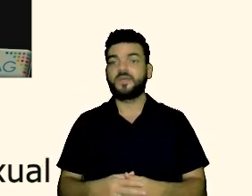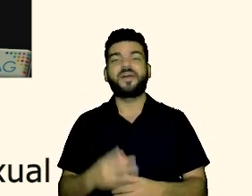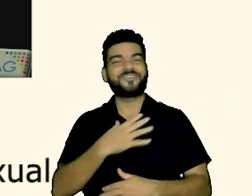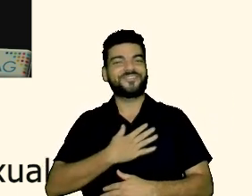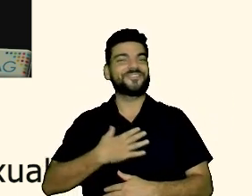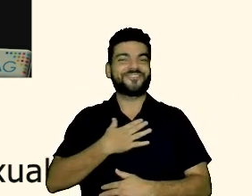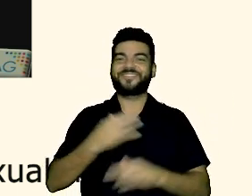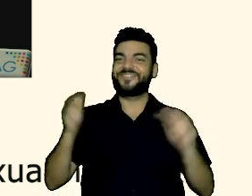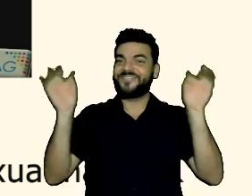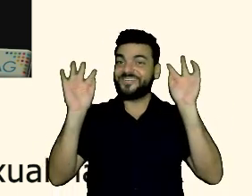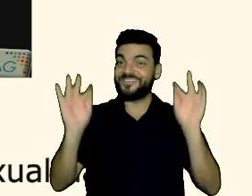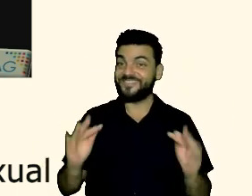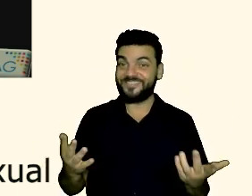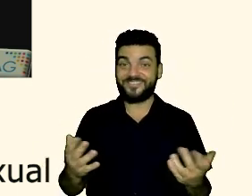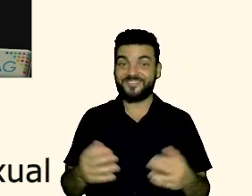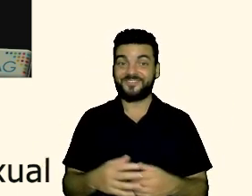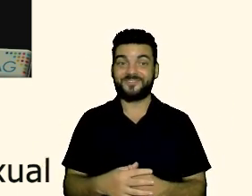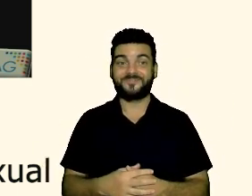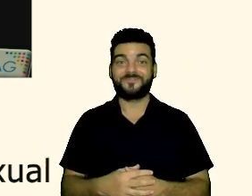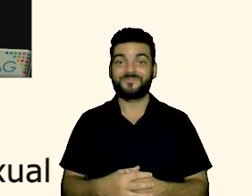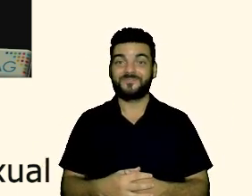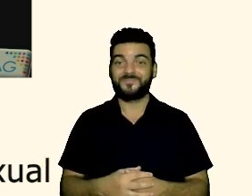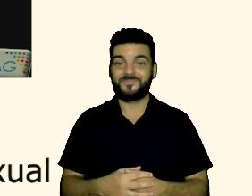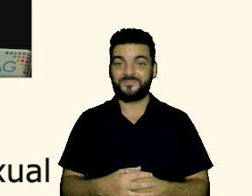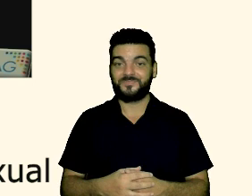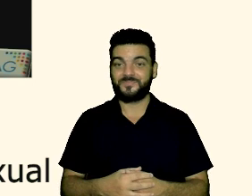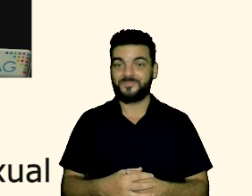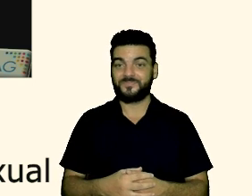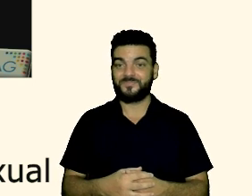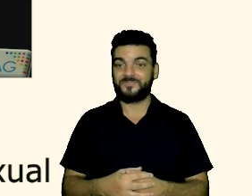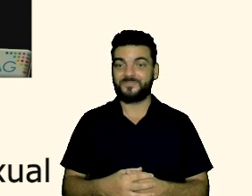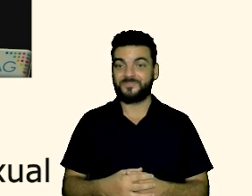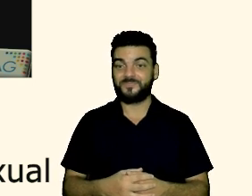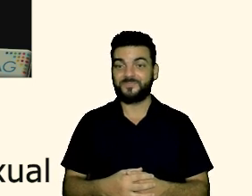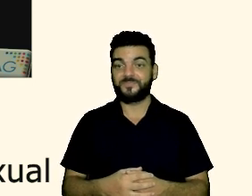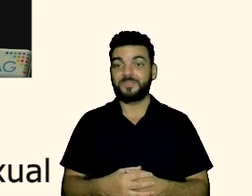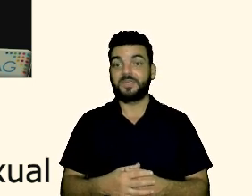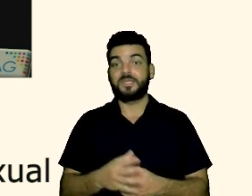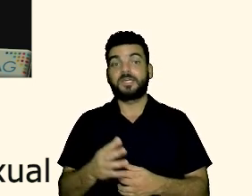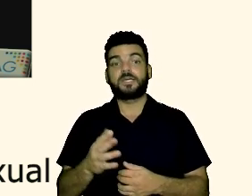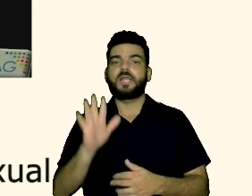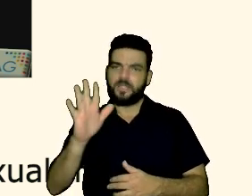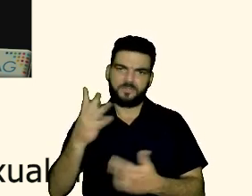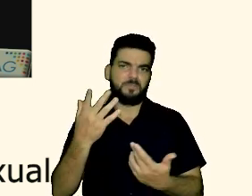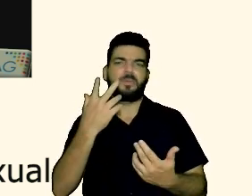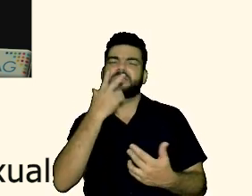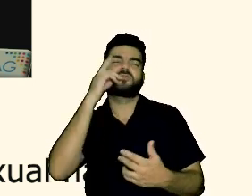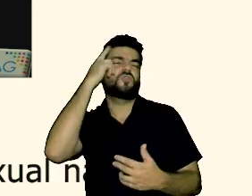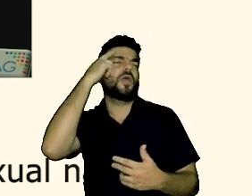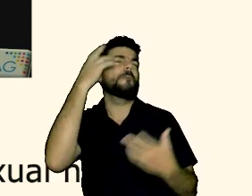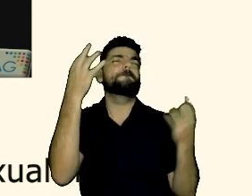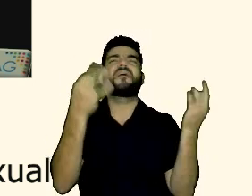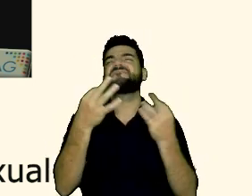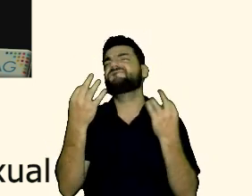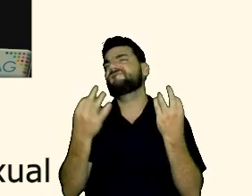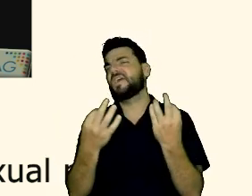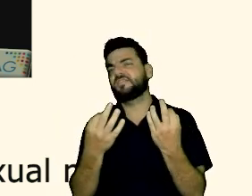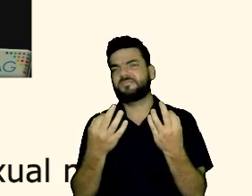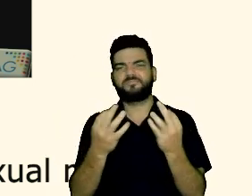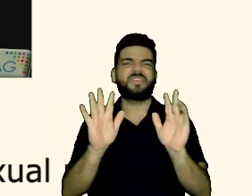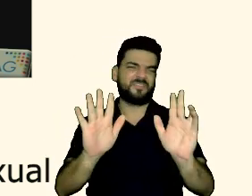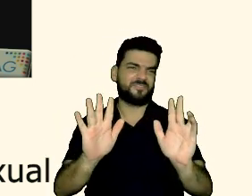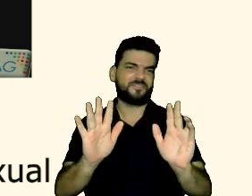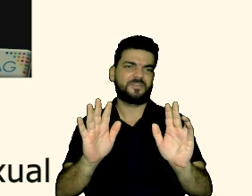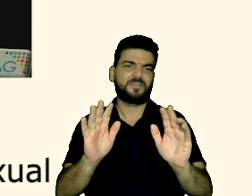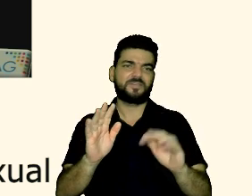quê? Sem grande romantismo, mas com o pé no chão, buscando condição de melhor. Hoje se